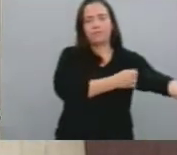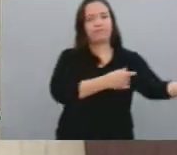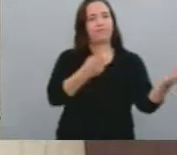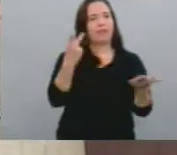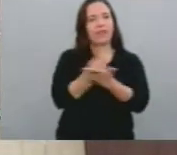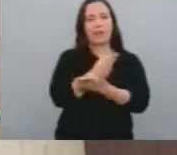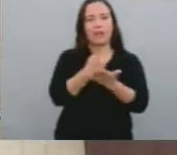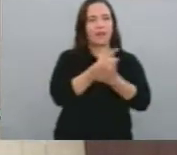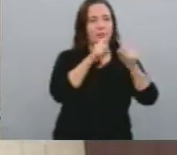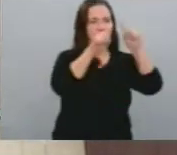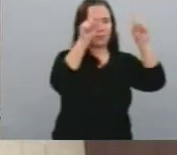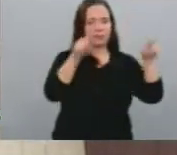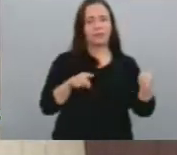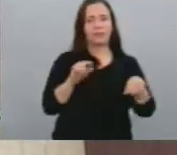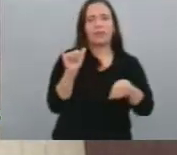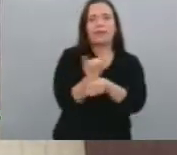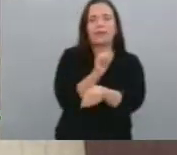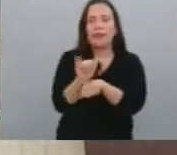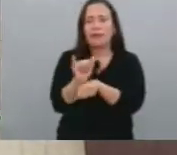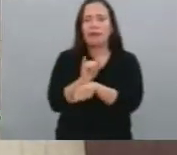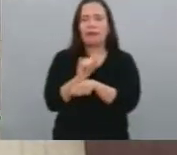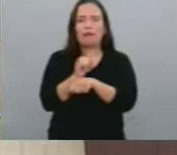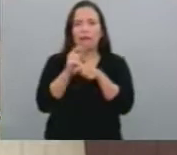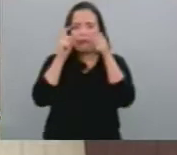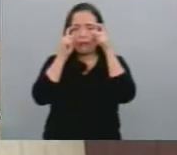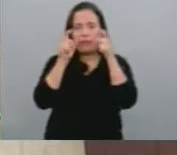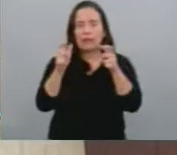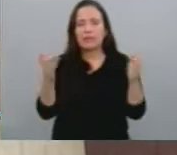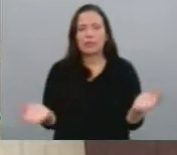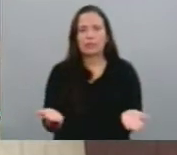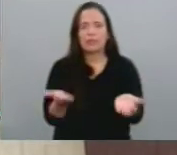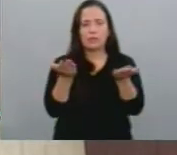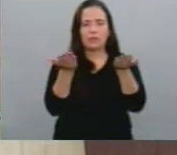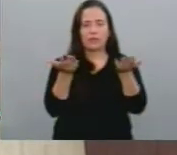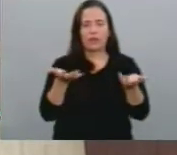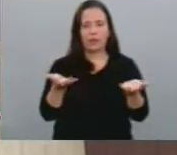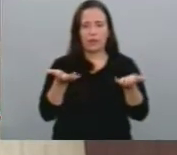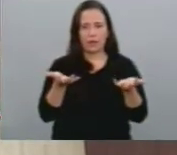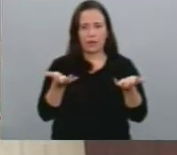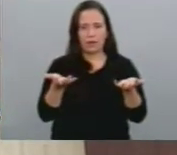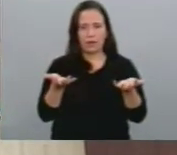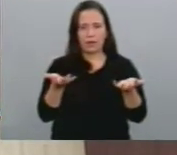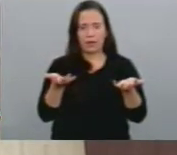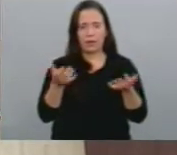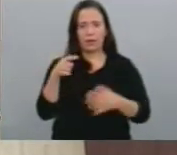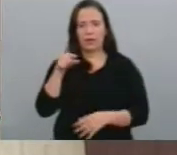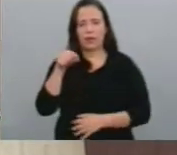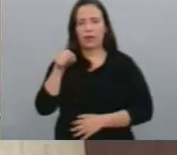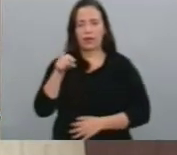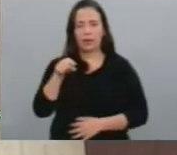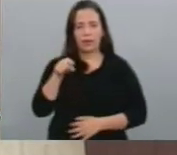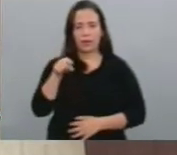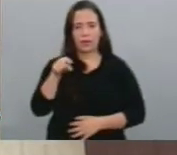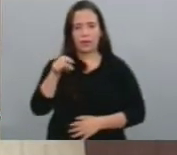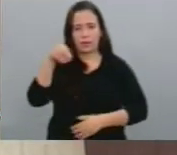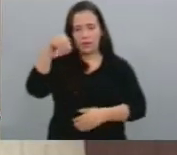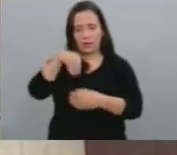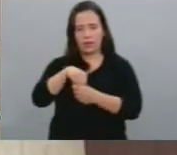estratégico incentivar um centro de conexões dentro da área